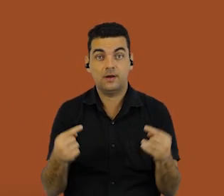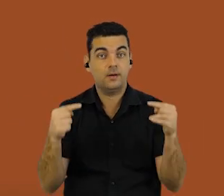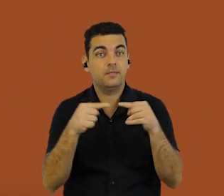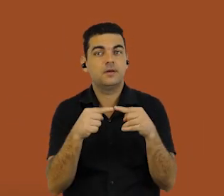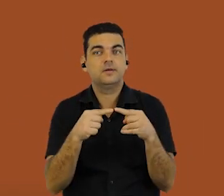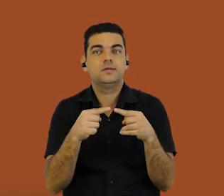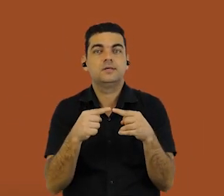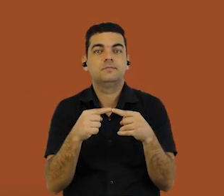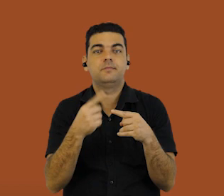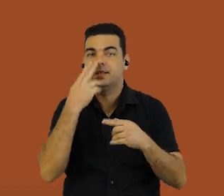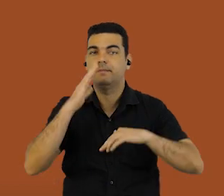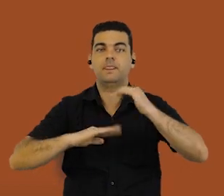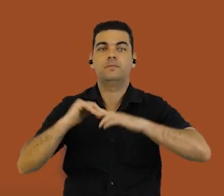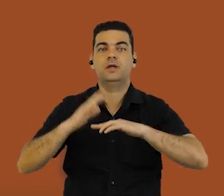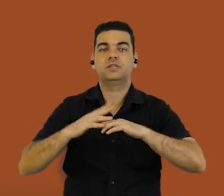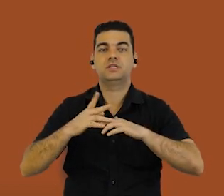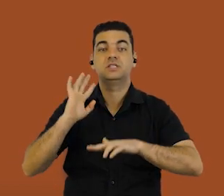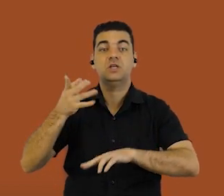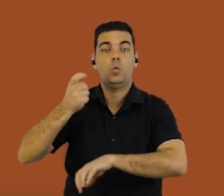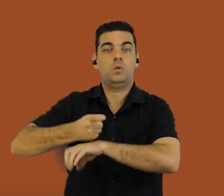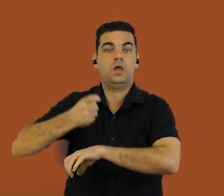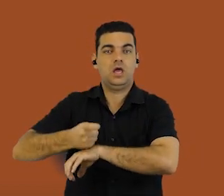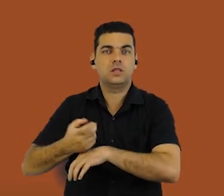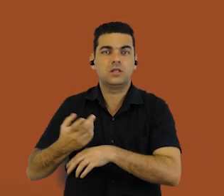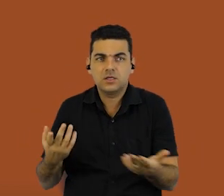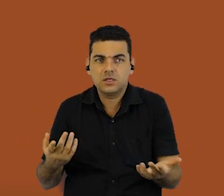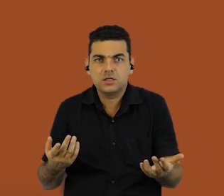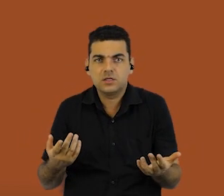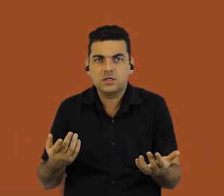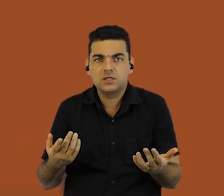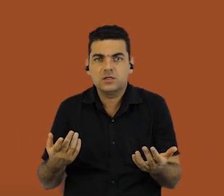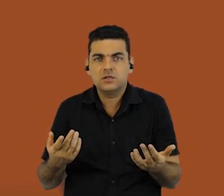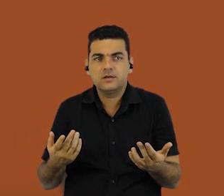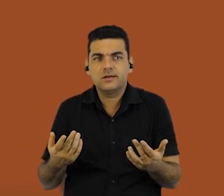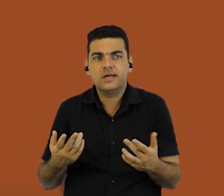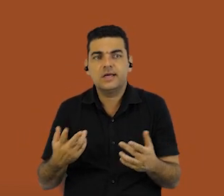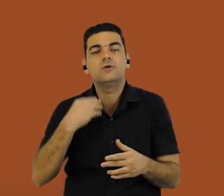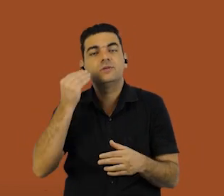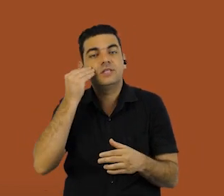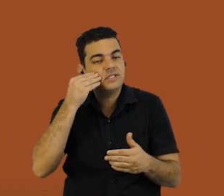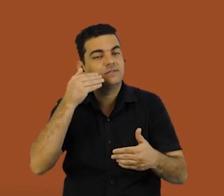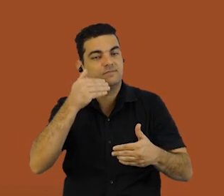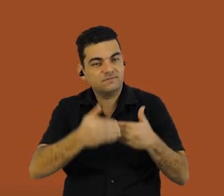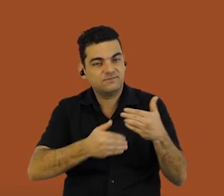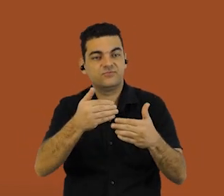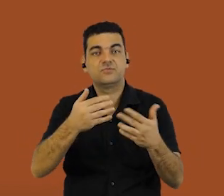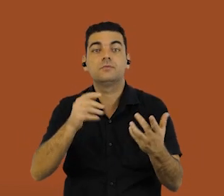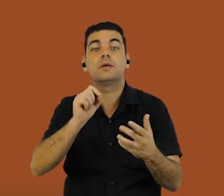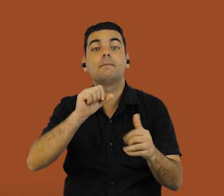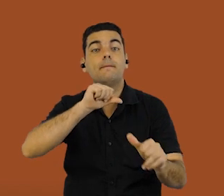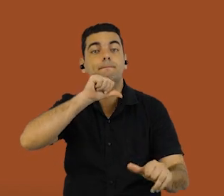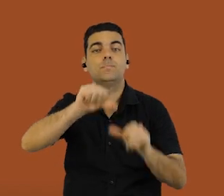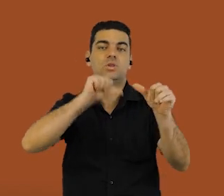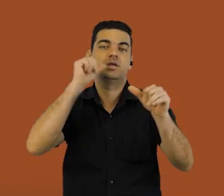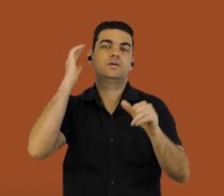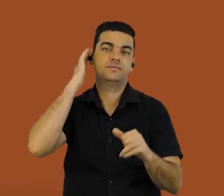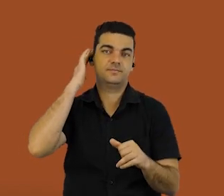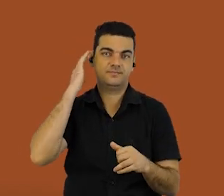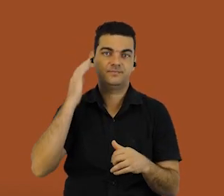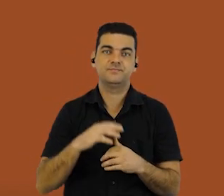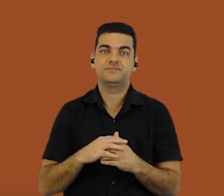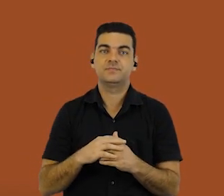para a consolidação dessas práticas estruturais que aí estão, nós estamos avançando para poder